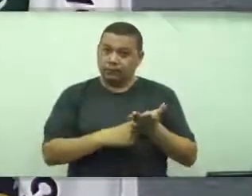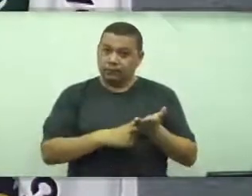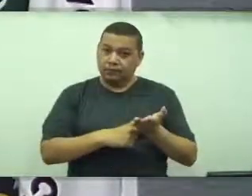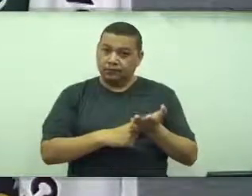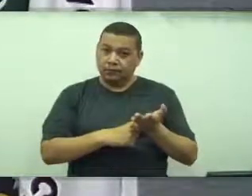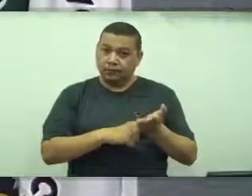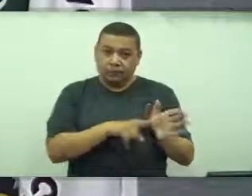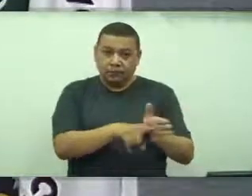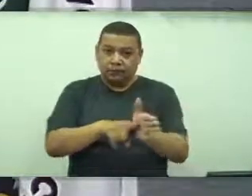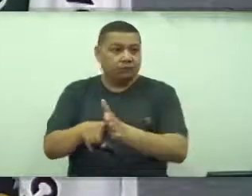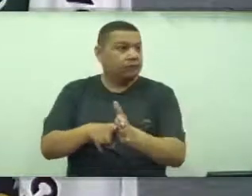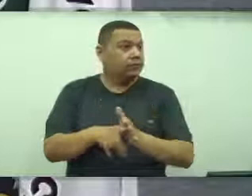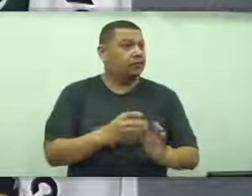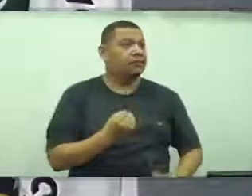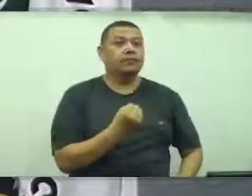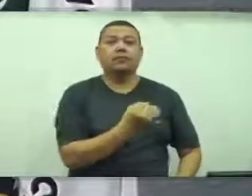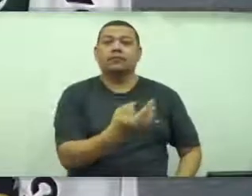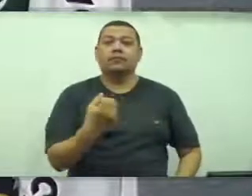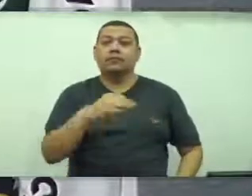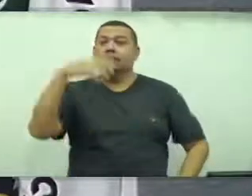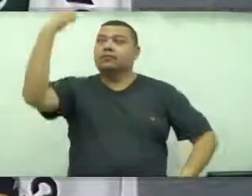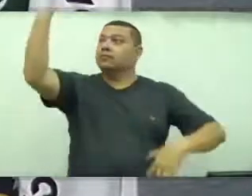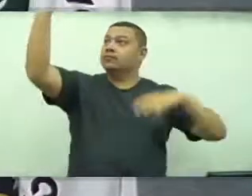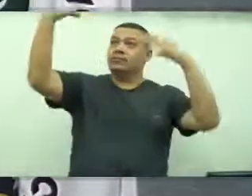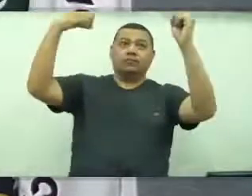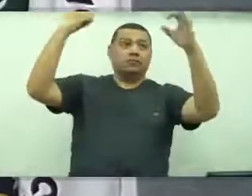levantamento de quantos pontos de iluminação